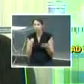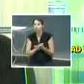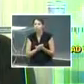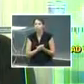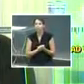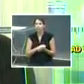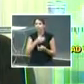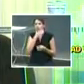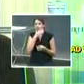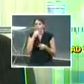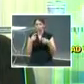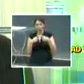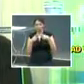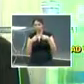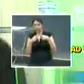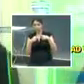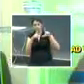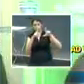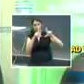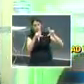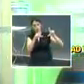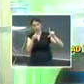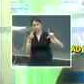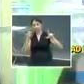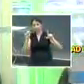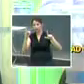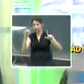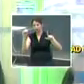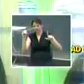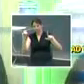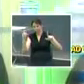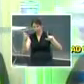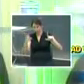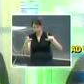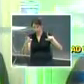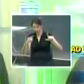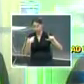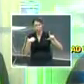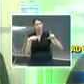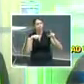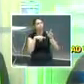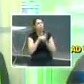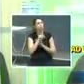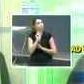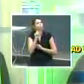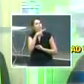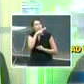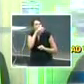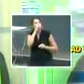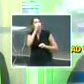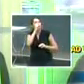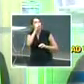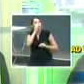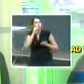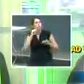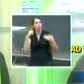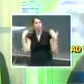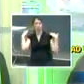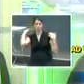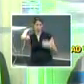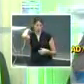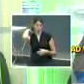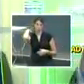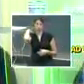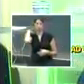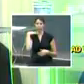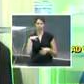raio-x na parede, naquela lâmpada, ele disse: rapaz, como que você respira? Eu falei: pelo nariz. Você não tem pulmão, teu pulmão é podre. Olha